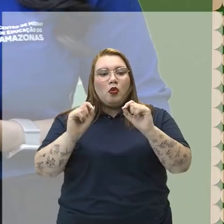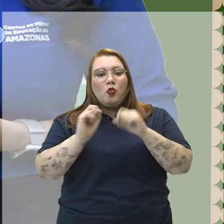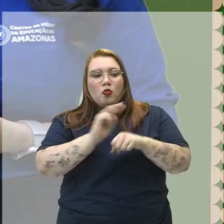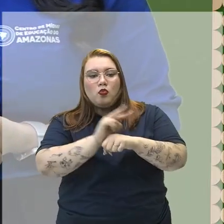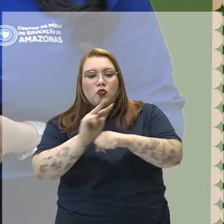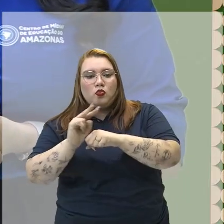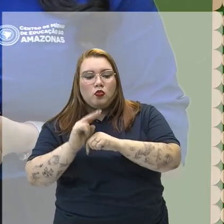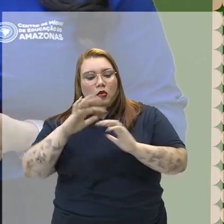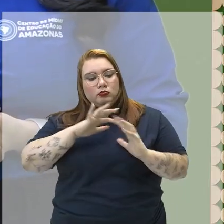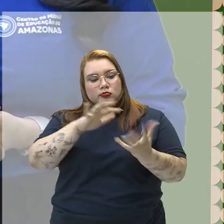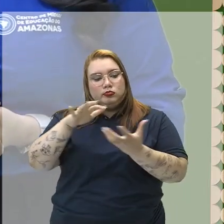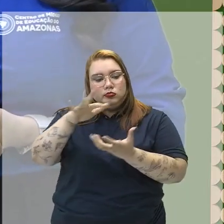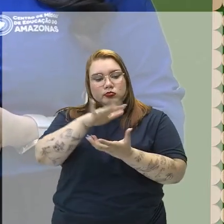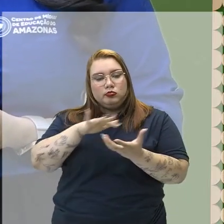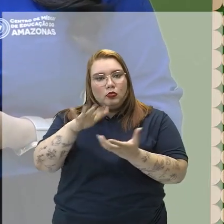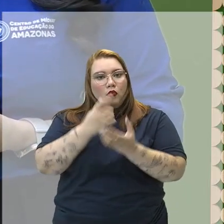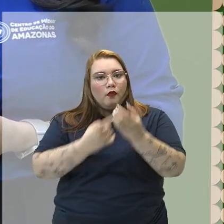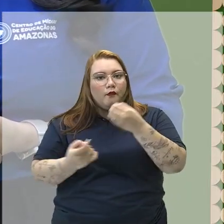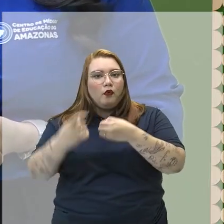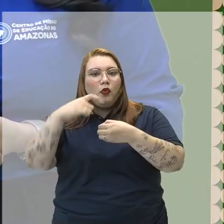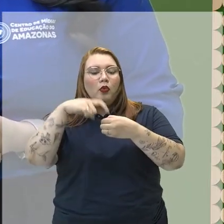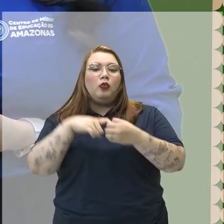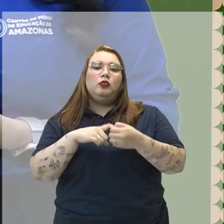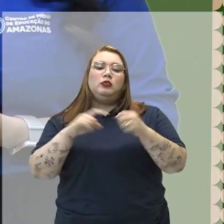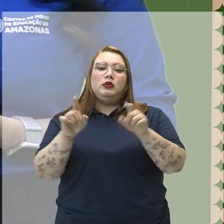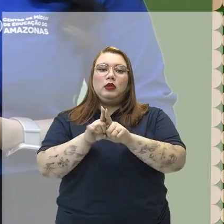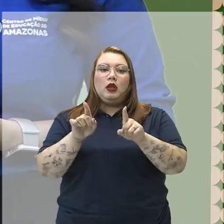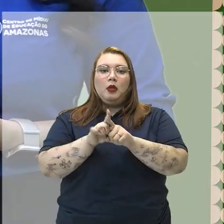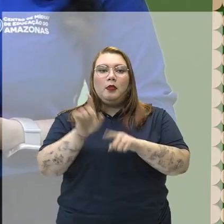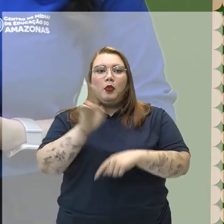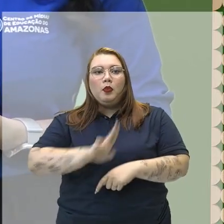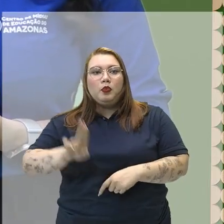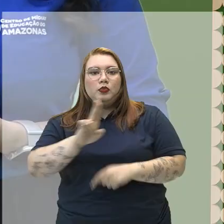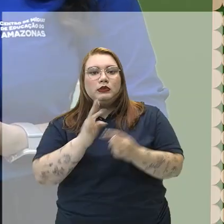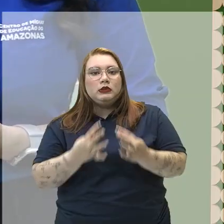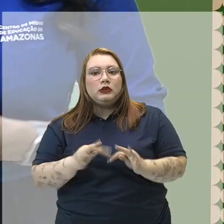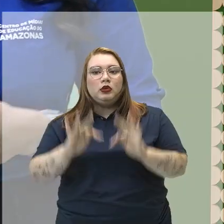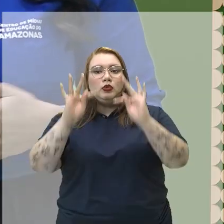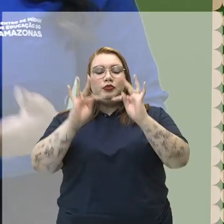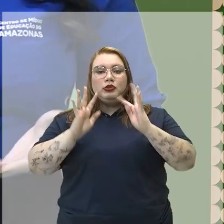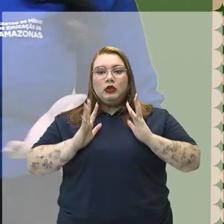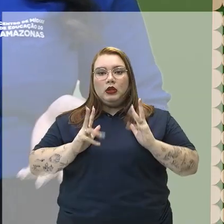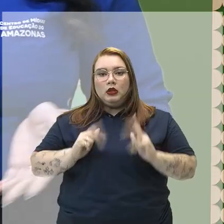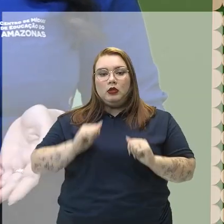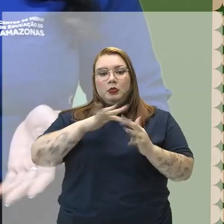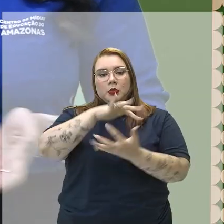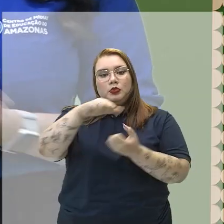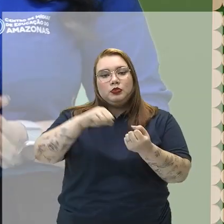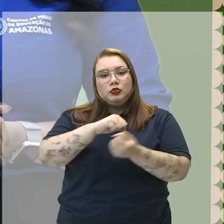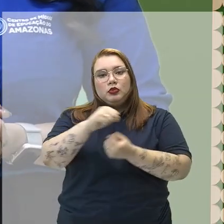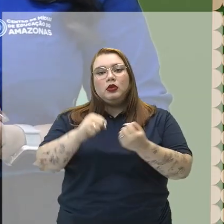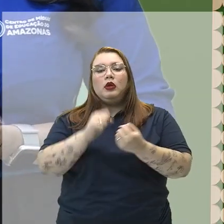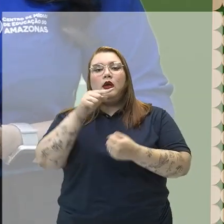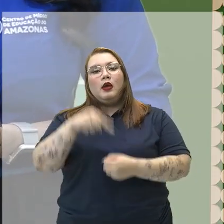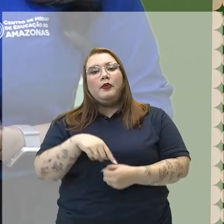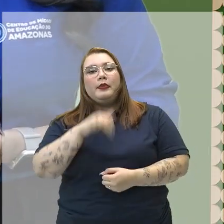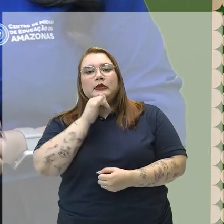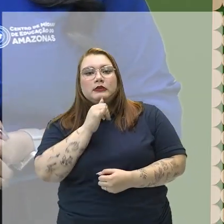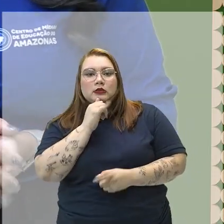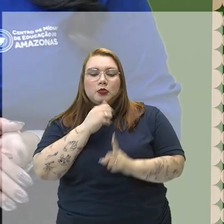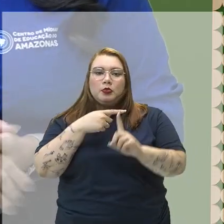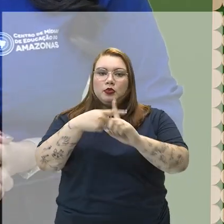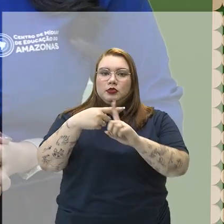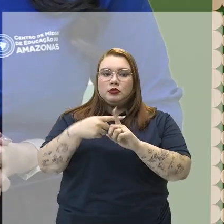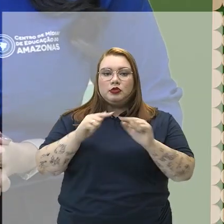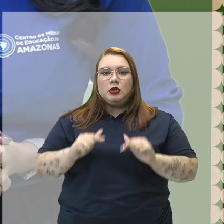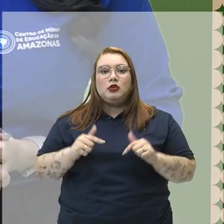foram degradados, a adoção de tecnologias mais limpas e sustentáveis também são exemplos positivos de